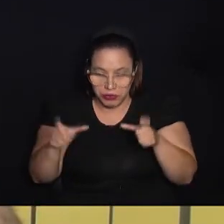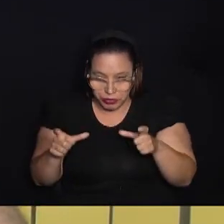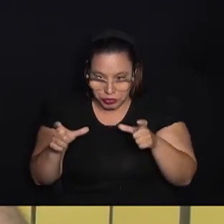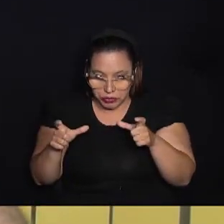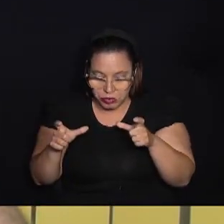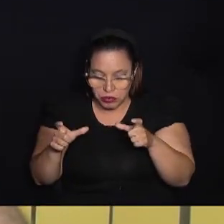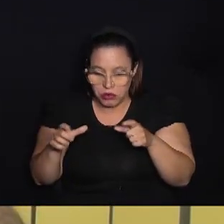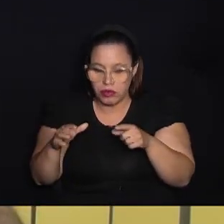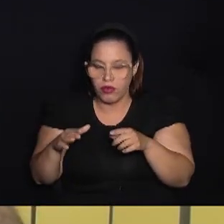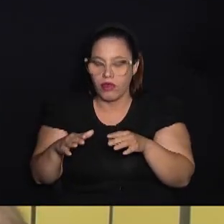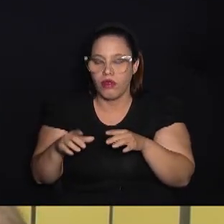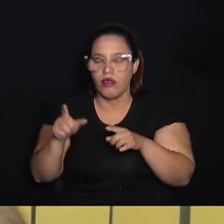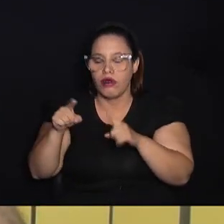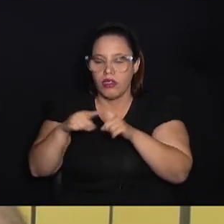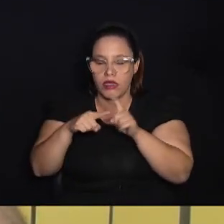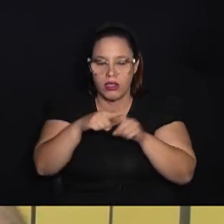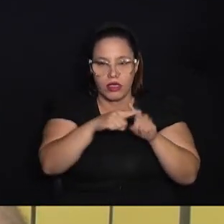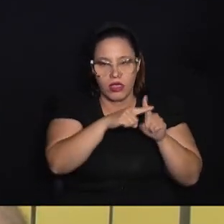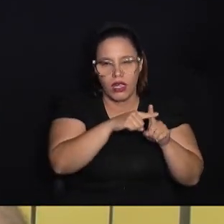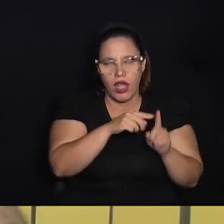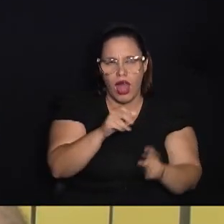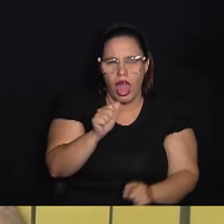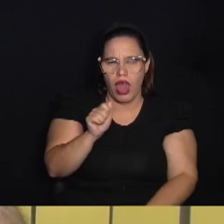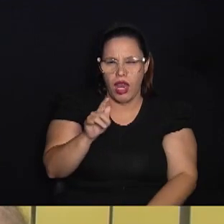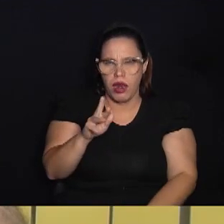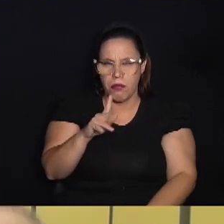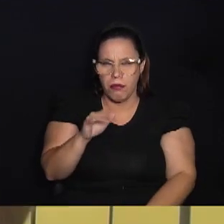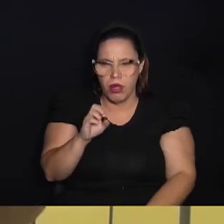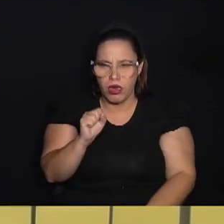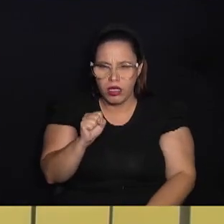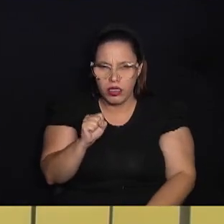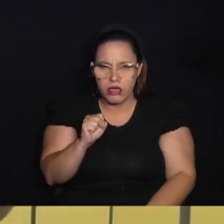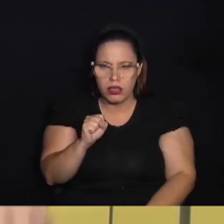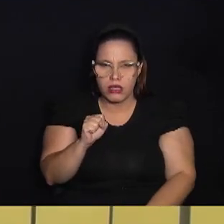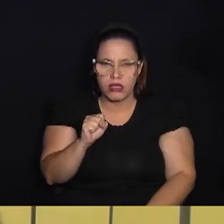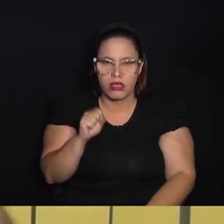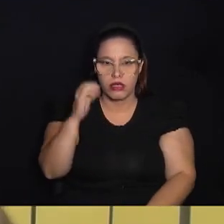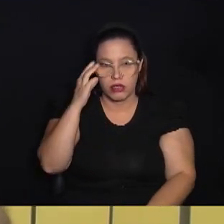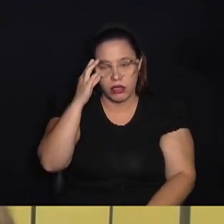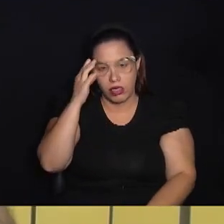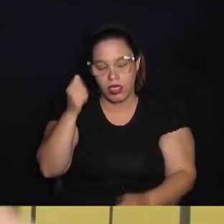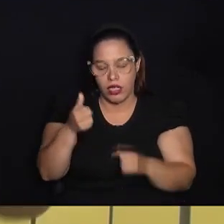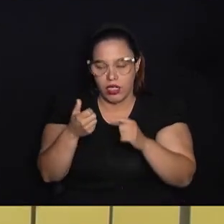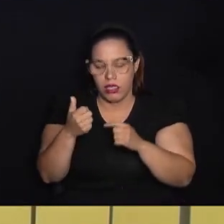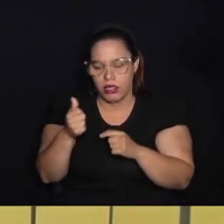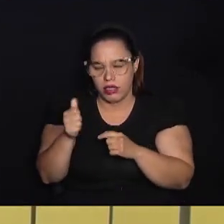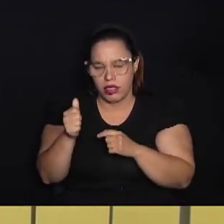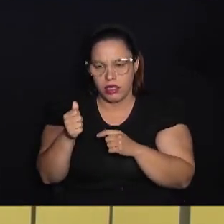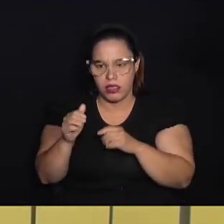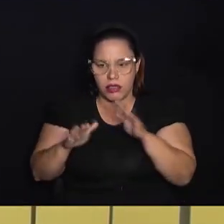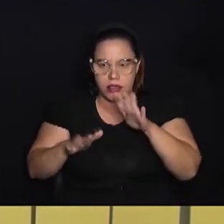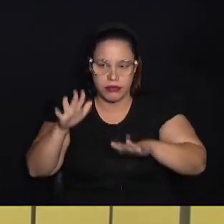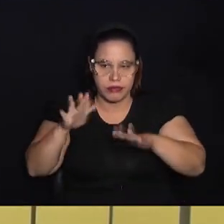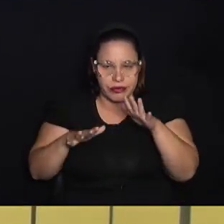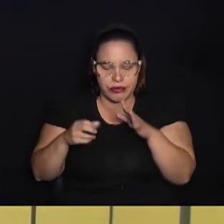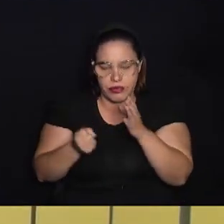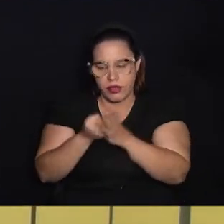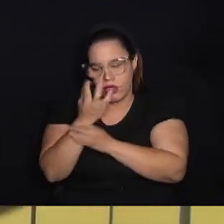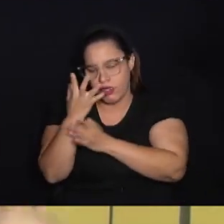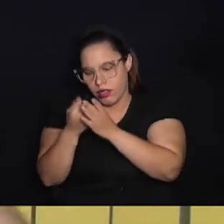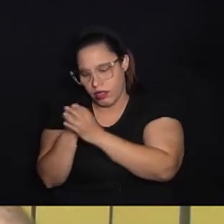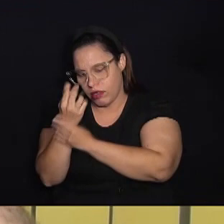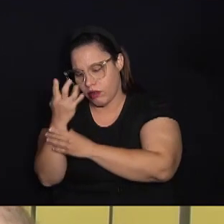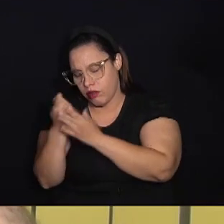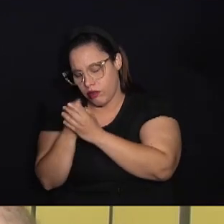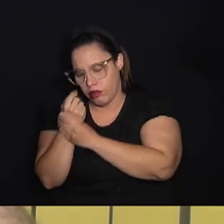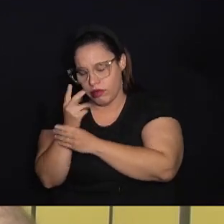alemães Então acho que em Campinas a gente deve ter uns seis passeios uns seis modalidades assim tudo criado por nós tudo criado tudo roteiro